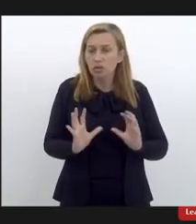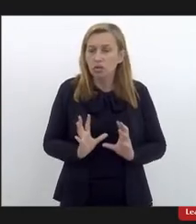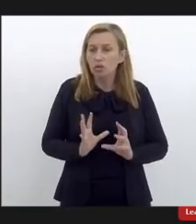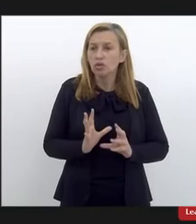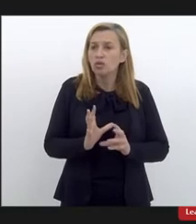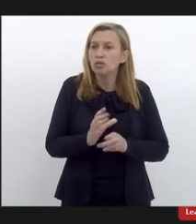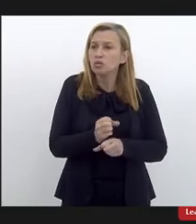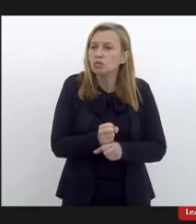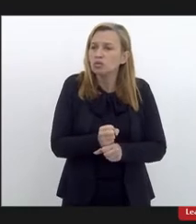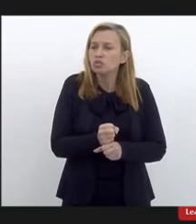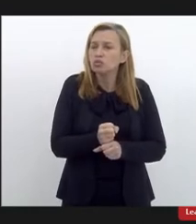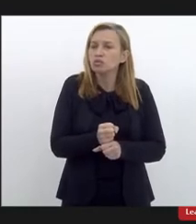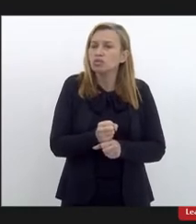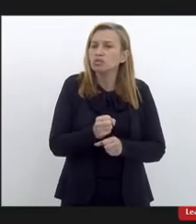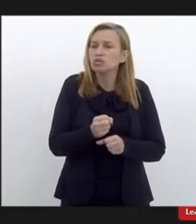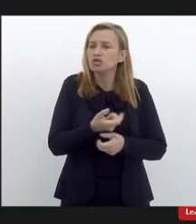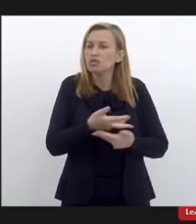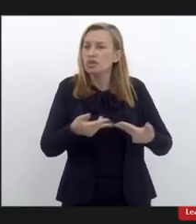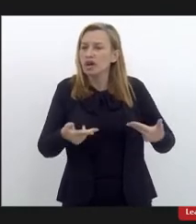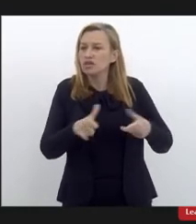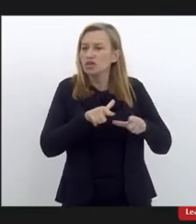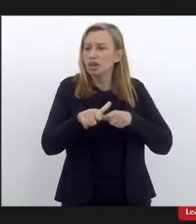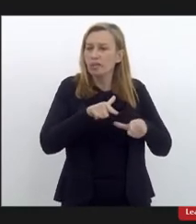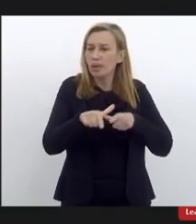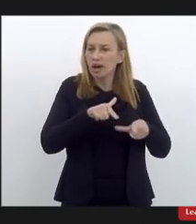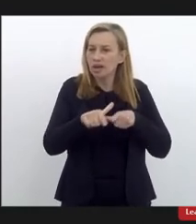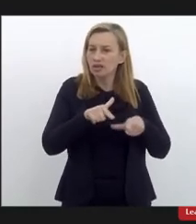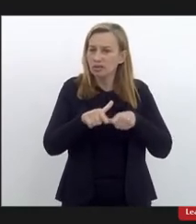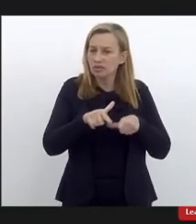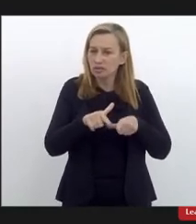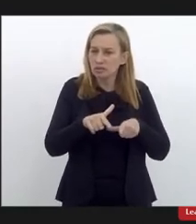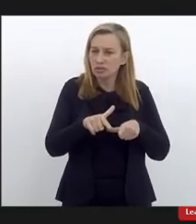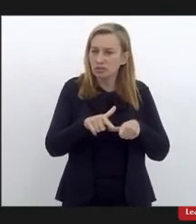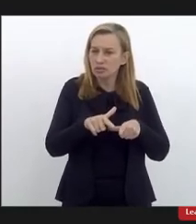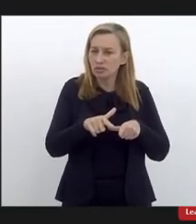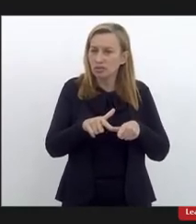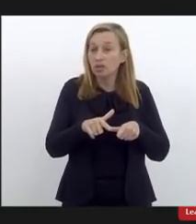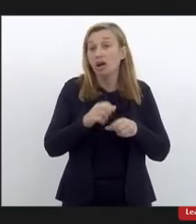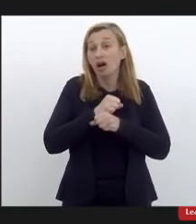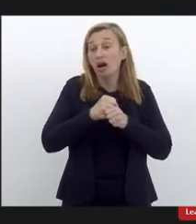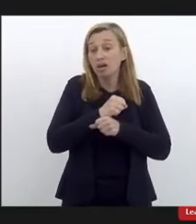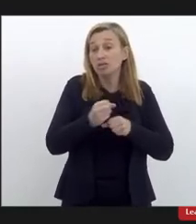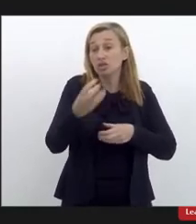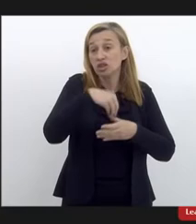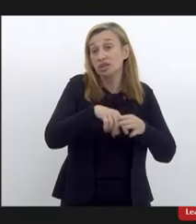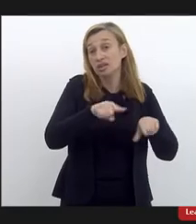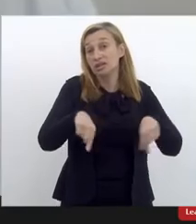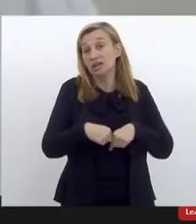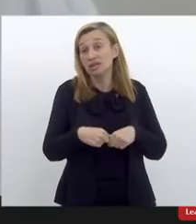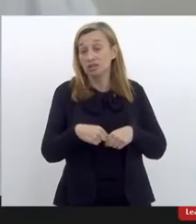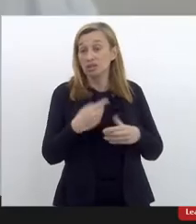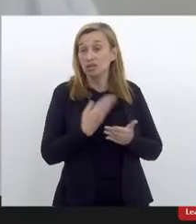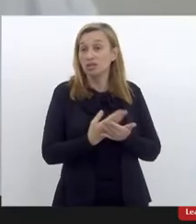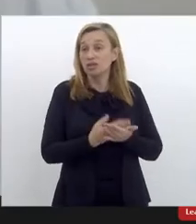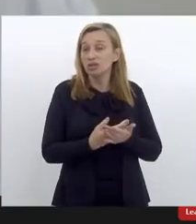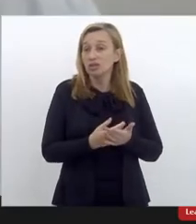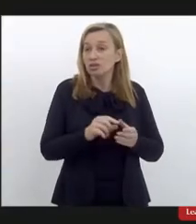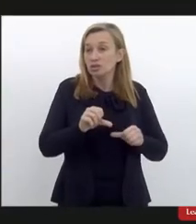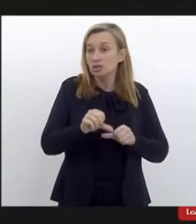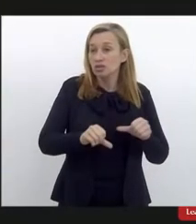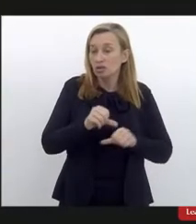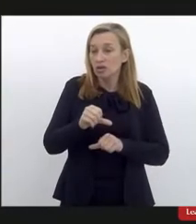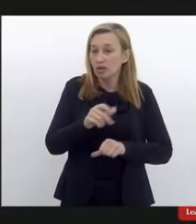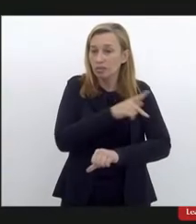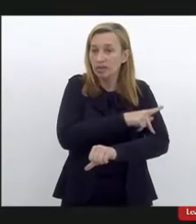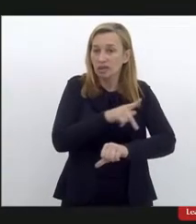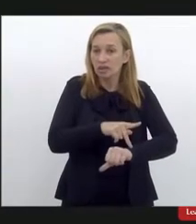dos cargos, apesar de serem pessoas que atuaram durante anos na sala de aula, trocaram a sua matrícula por pedagogo